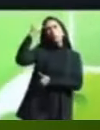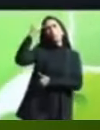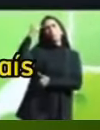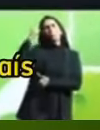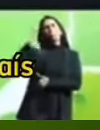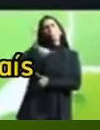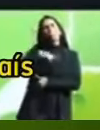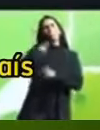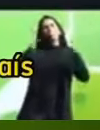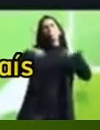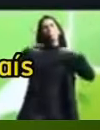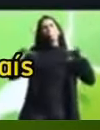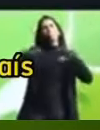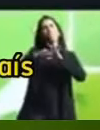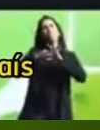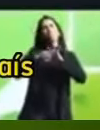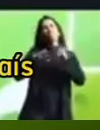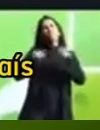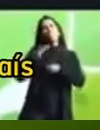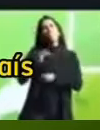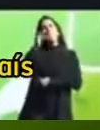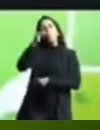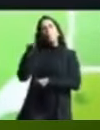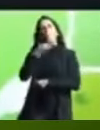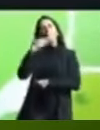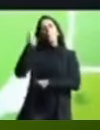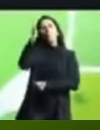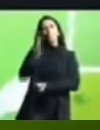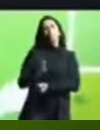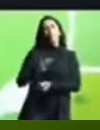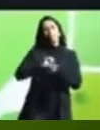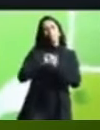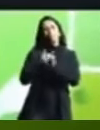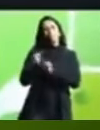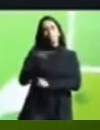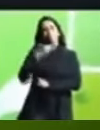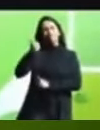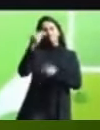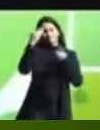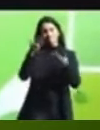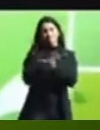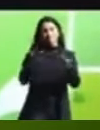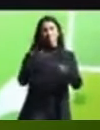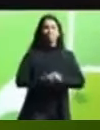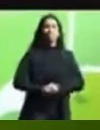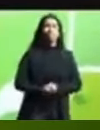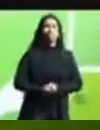contribuir para modernizar esse país e para fazer esse país de um grande país. Obrigado a todos.